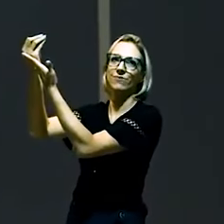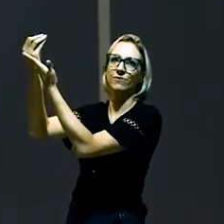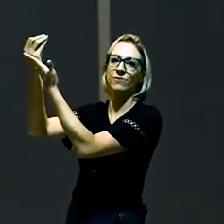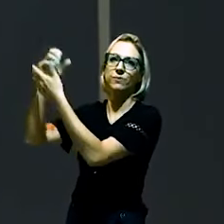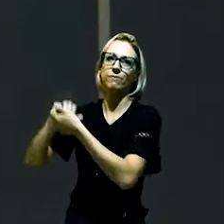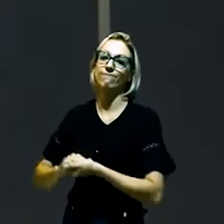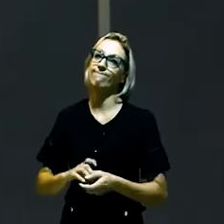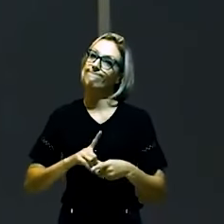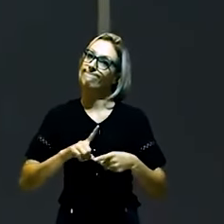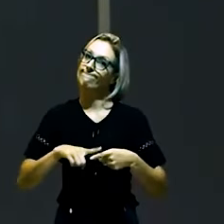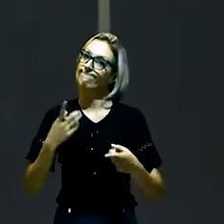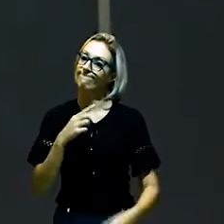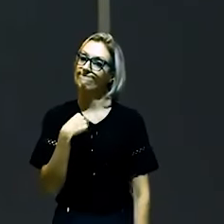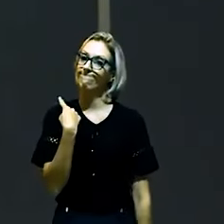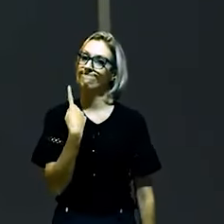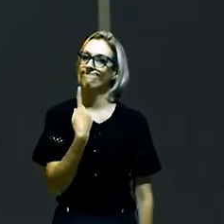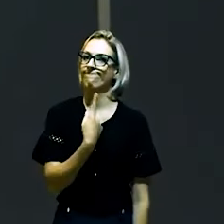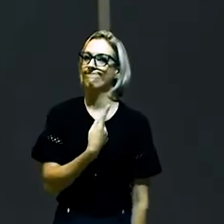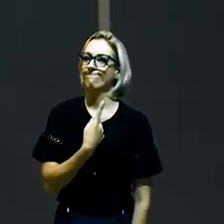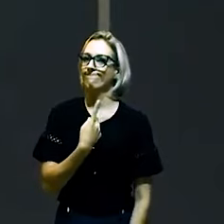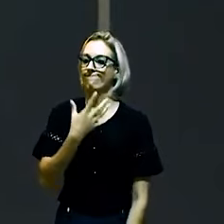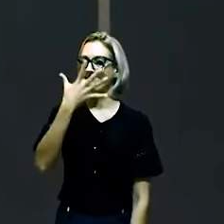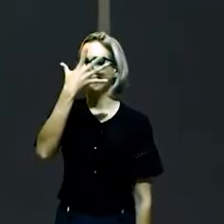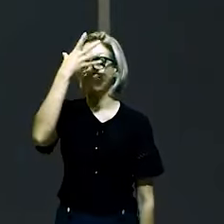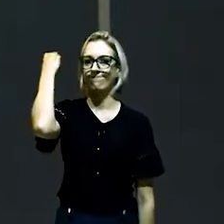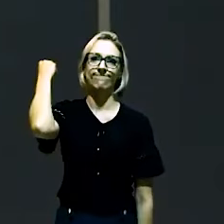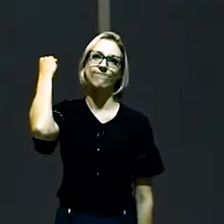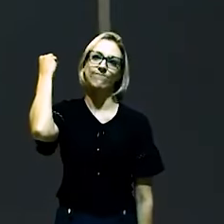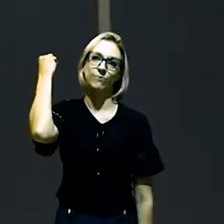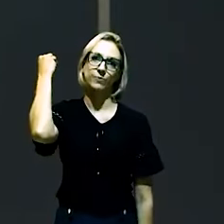Mas a gente tem deixado esse todo para outras coisas,